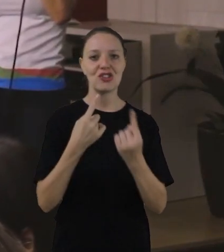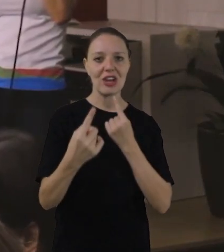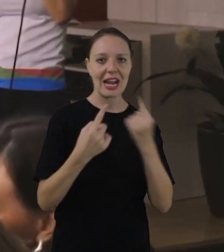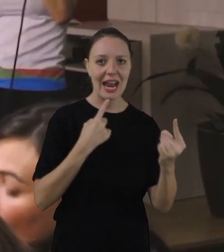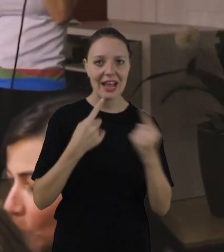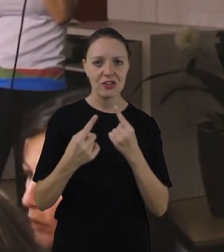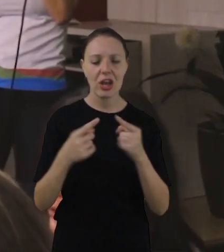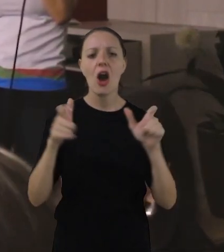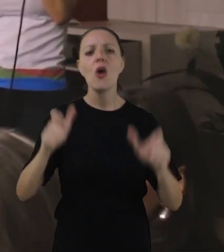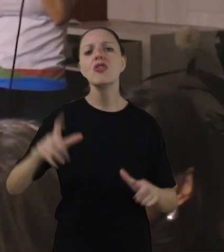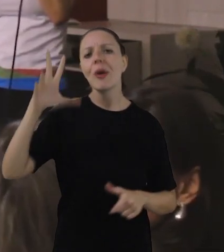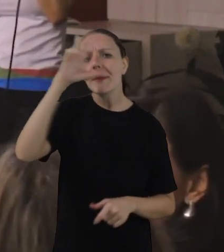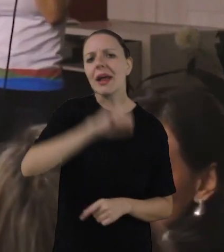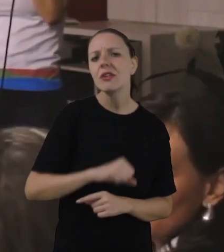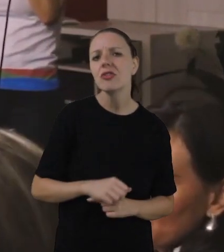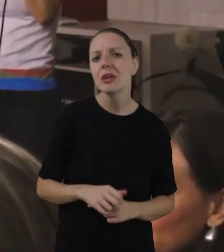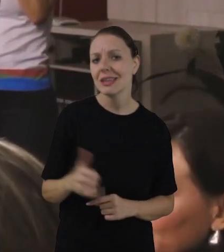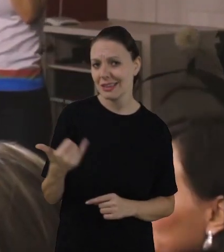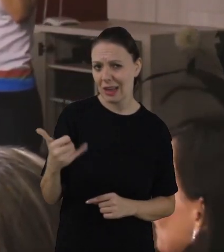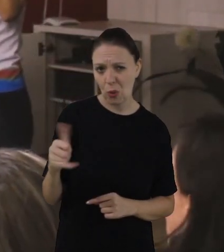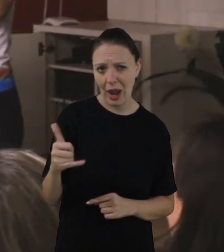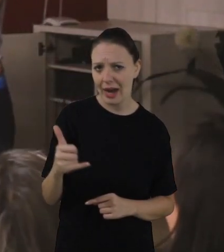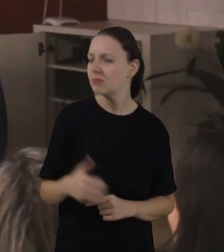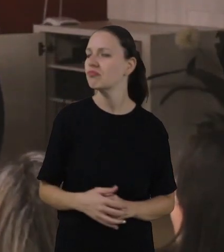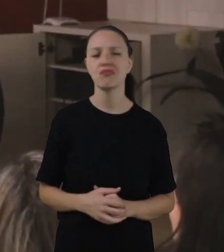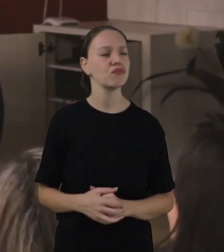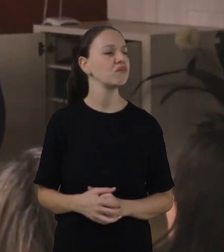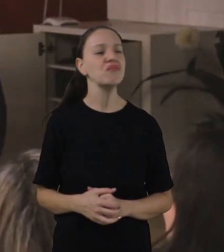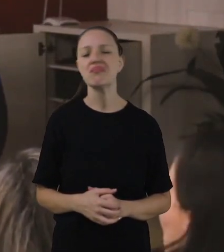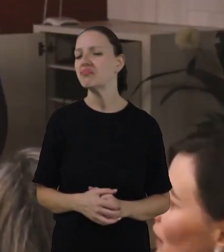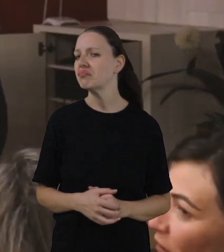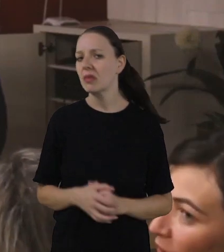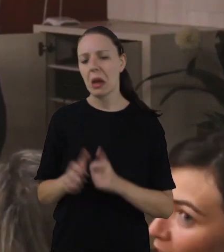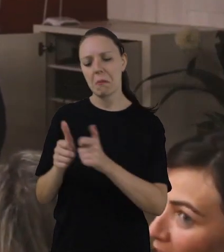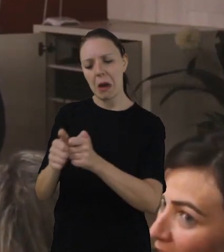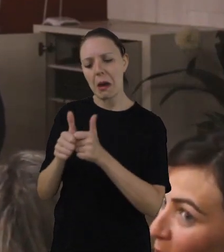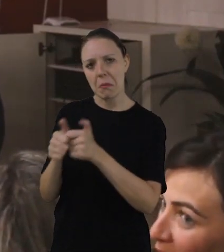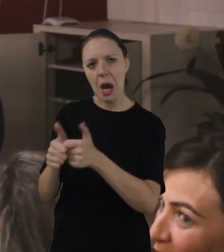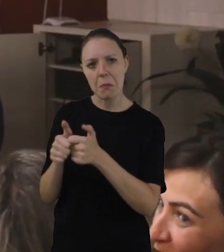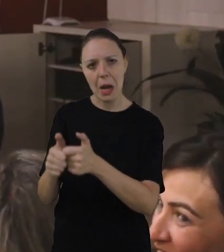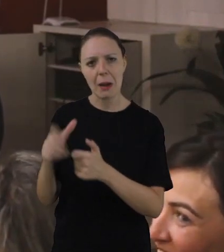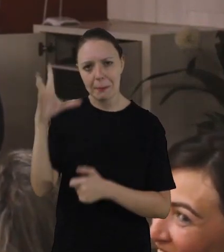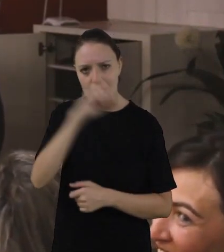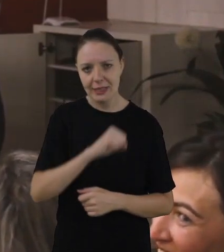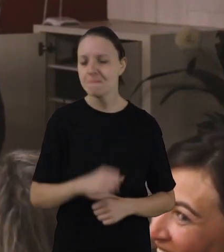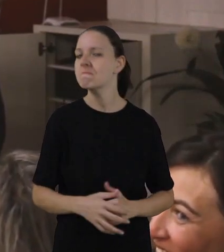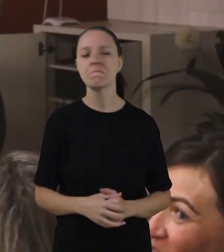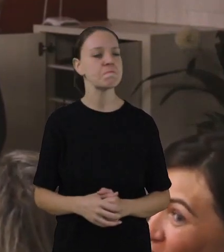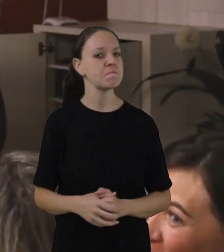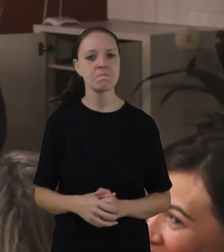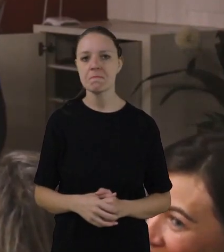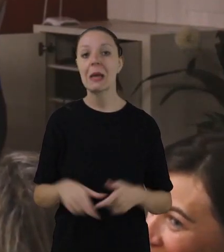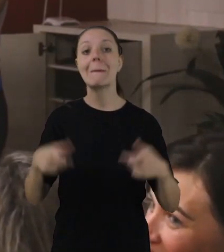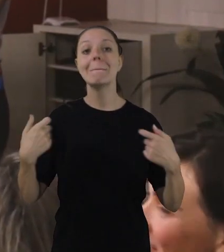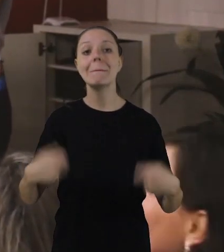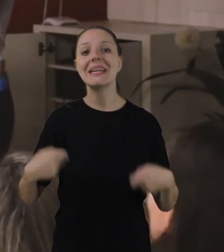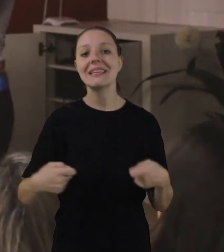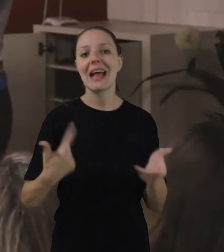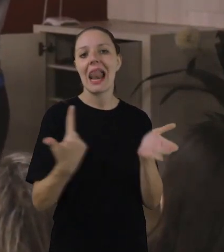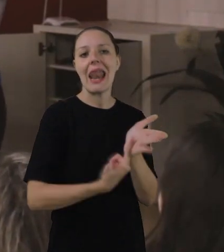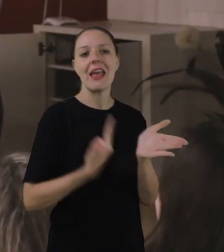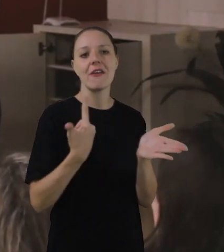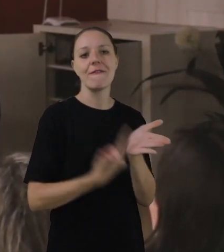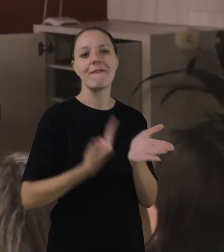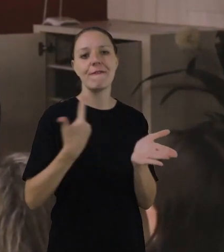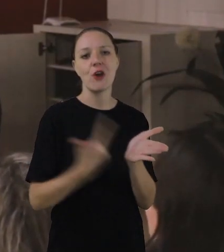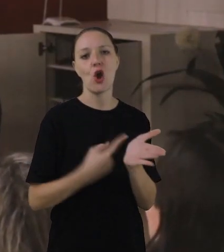gente vai aprender isso. Não vai ser com celular que a gente vai se educar. A gente vai se educar com um livro. E olha